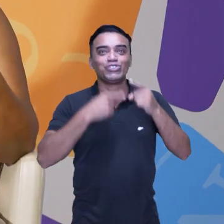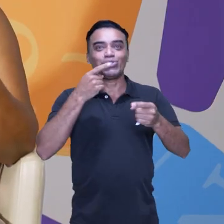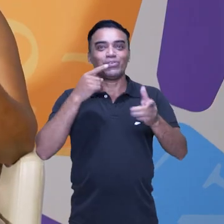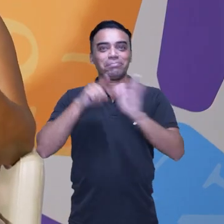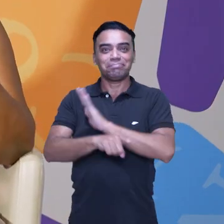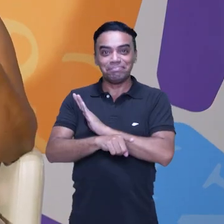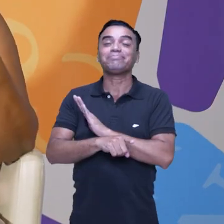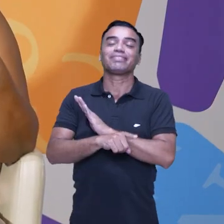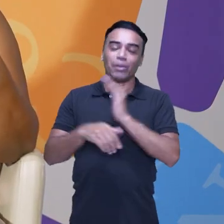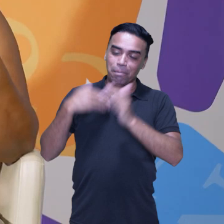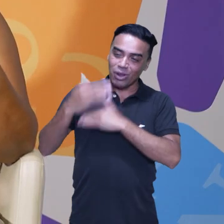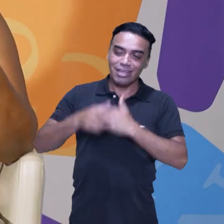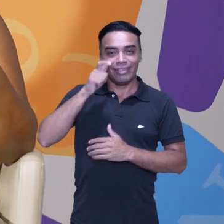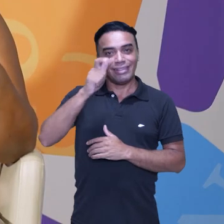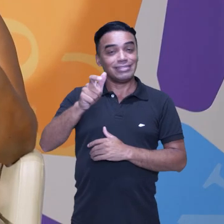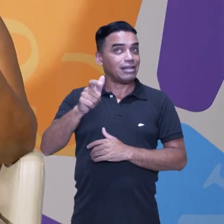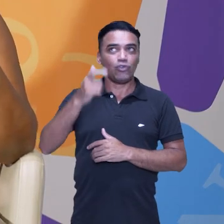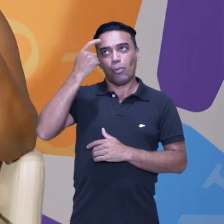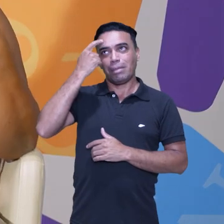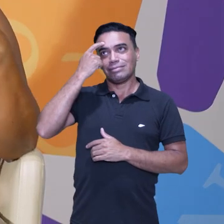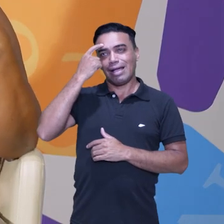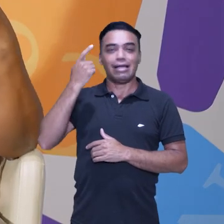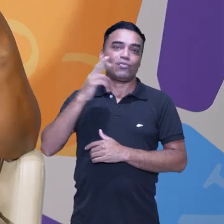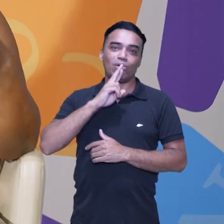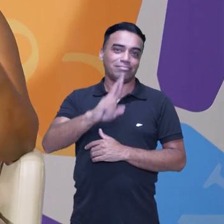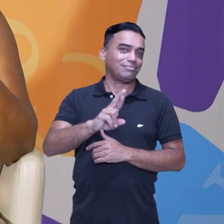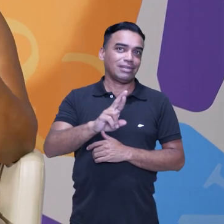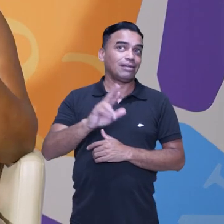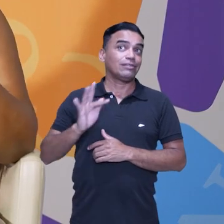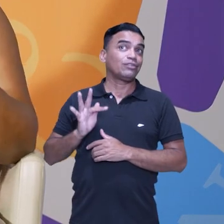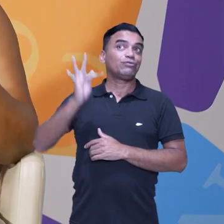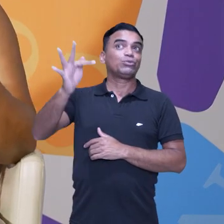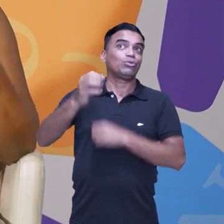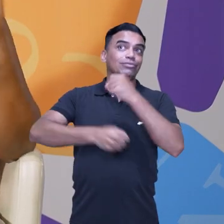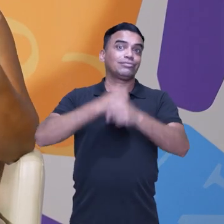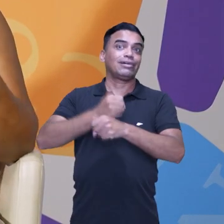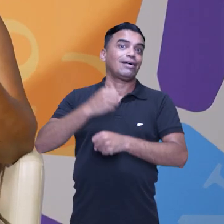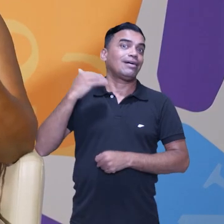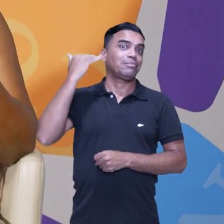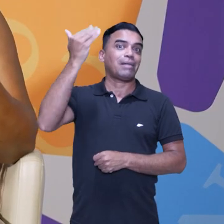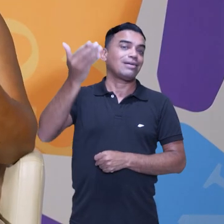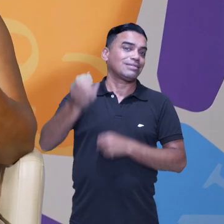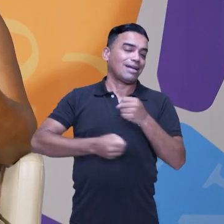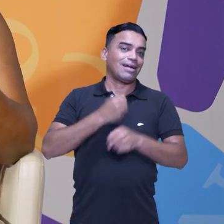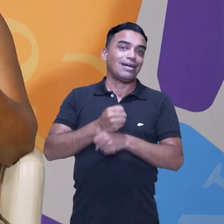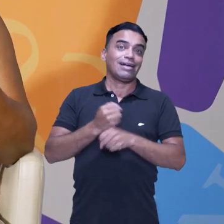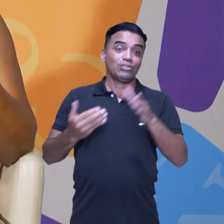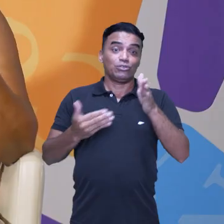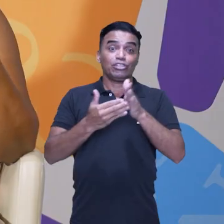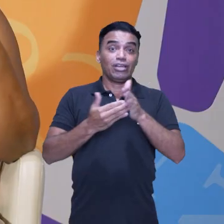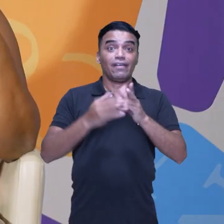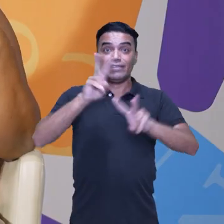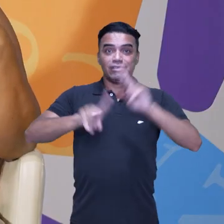processo muito interessante, porque eu vou pensar, não vou te responder ainda. O que a gente vai esperar para o próximo, sempre, para o próximo Muros